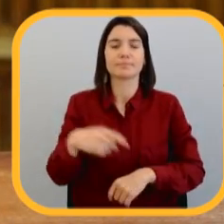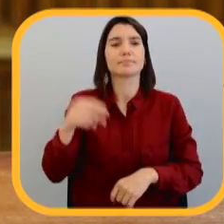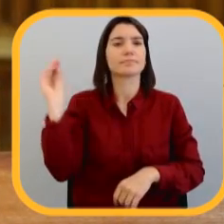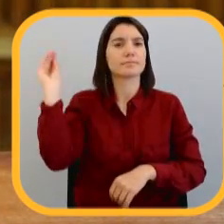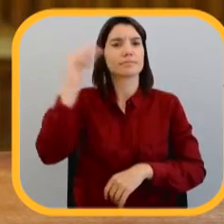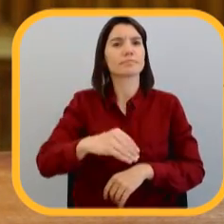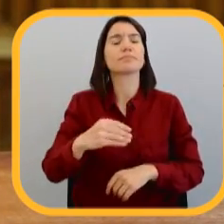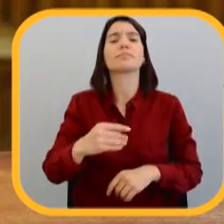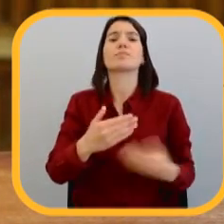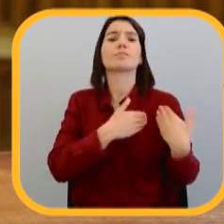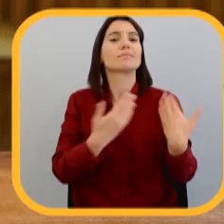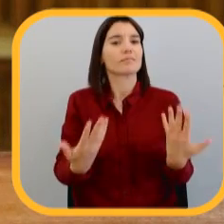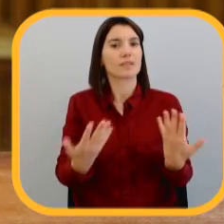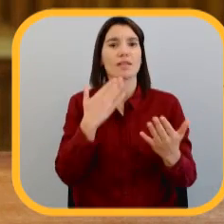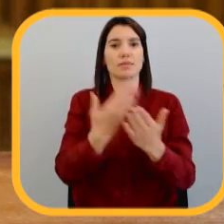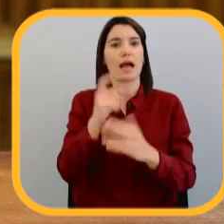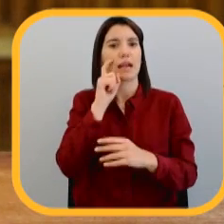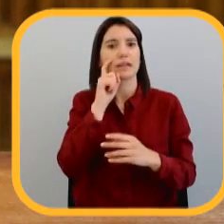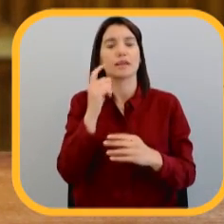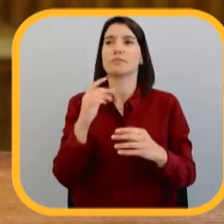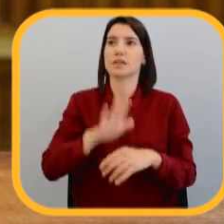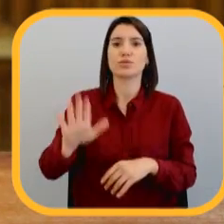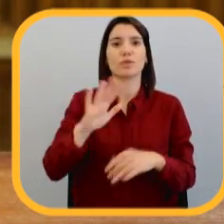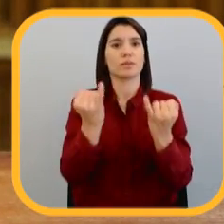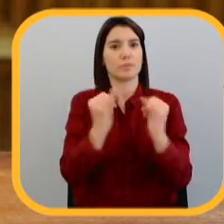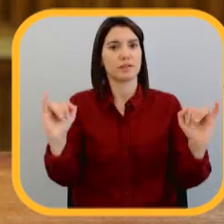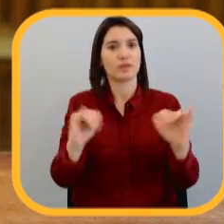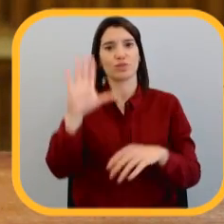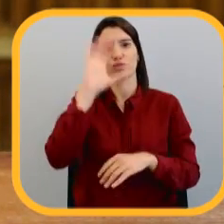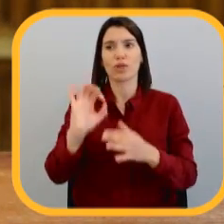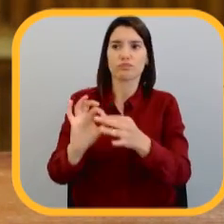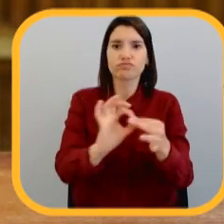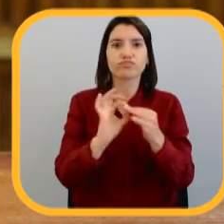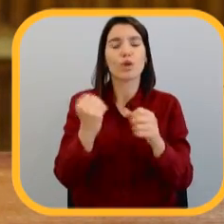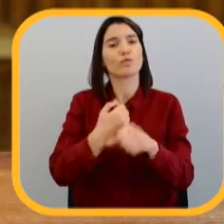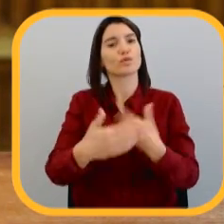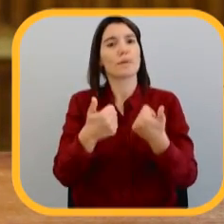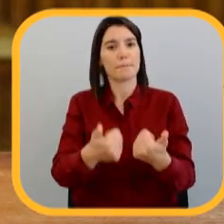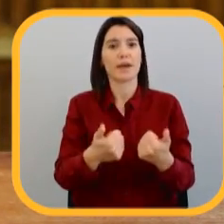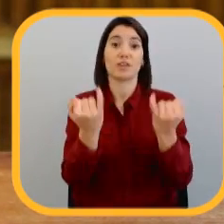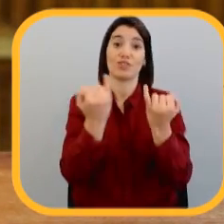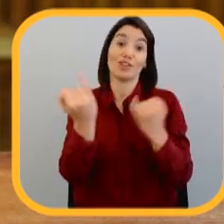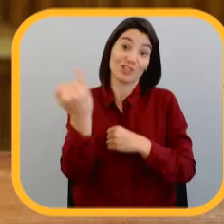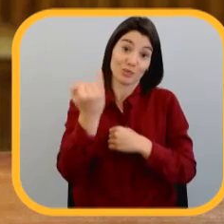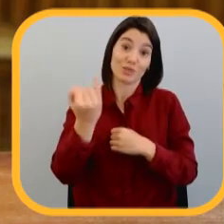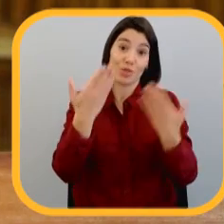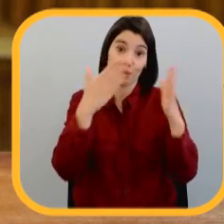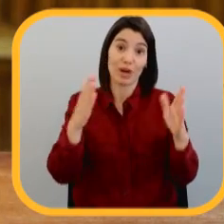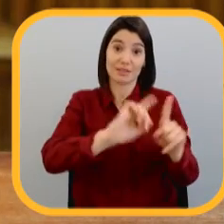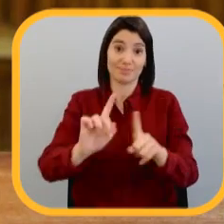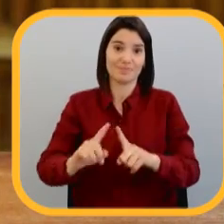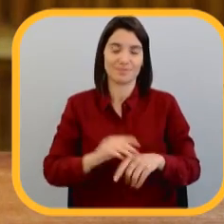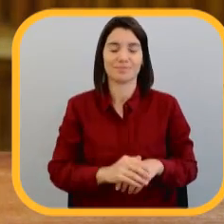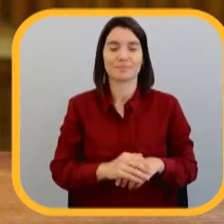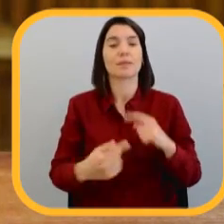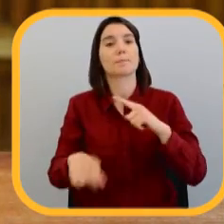Presidente da República é responsável por garantir a independência nacional, a unidade do Estado e o bom funcionamento das instituições democráticas.